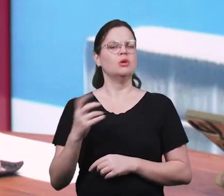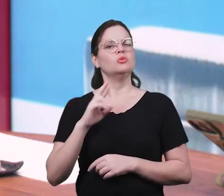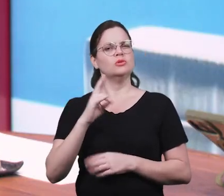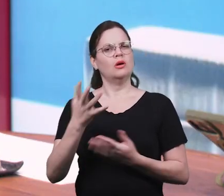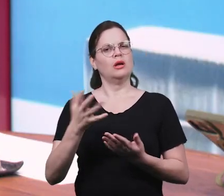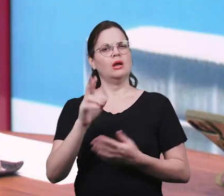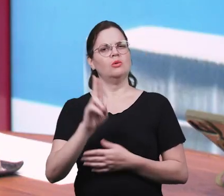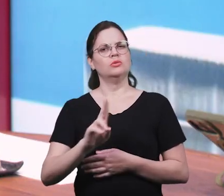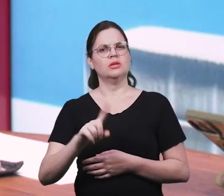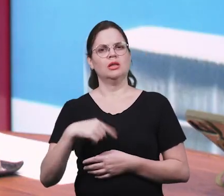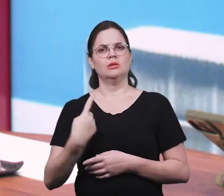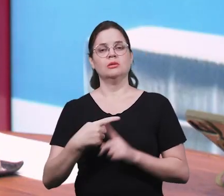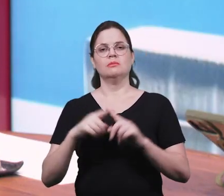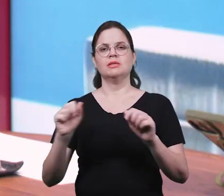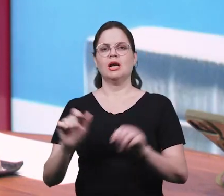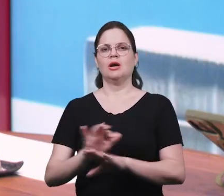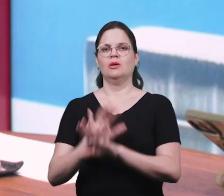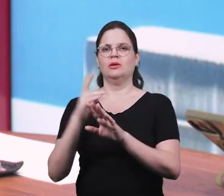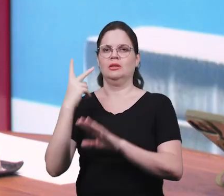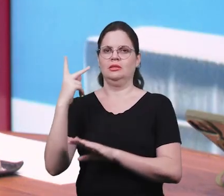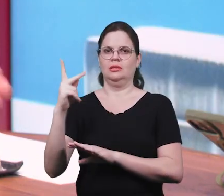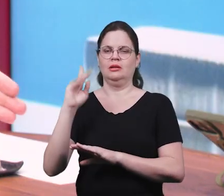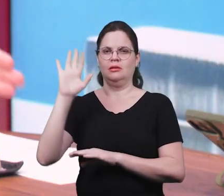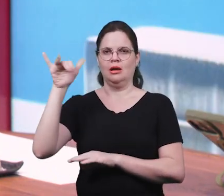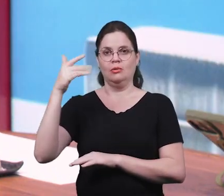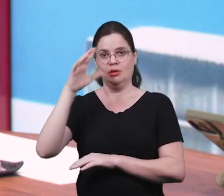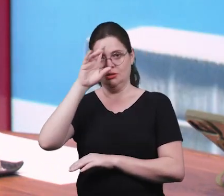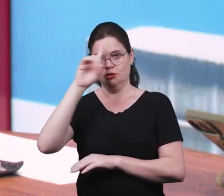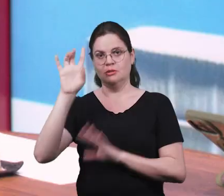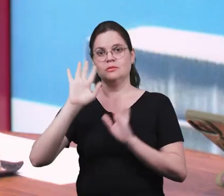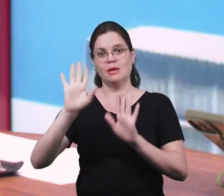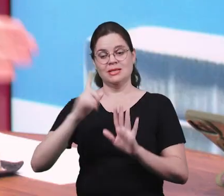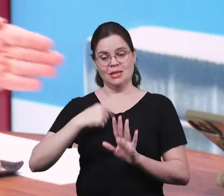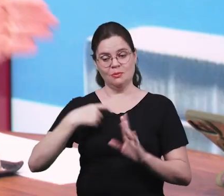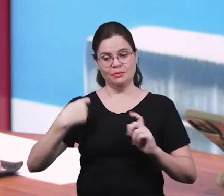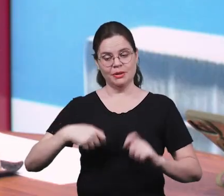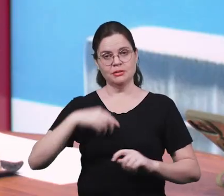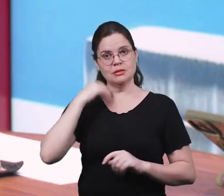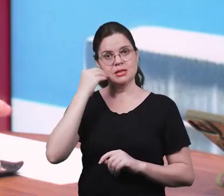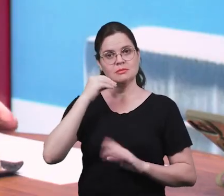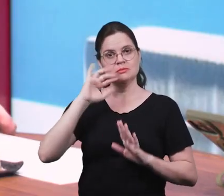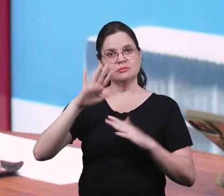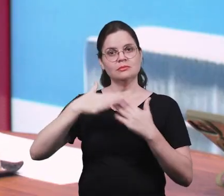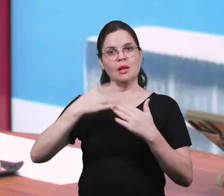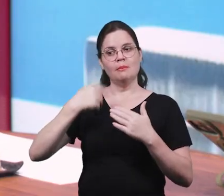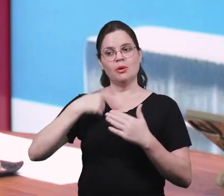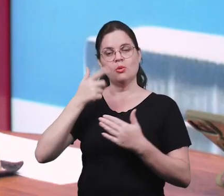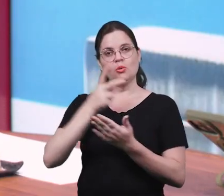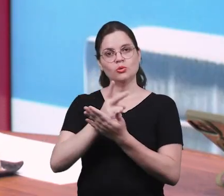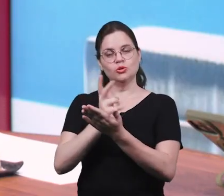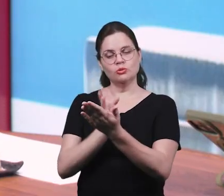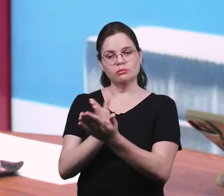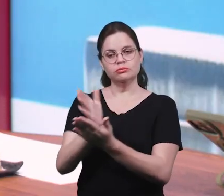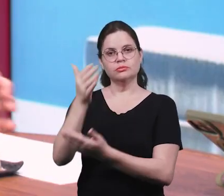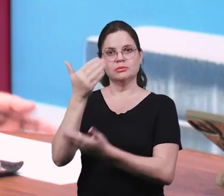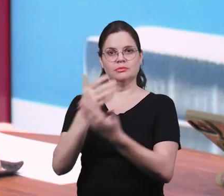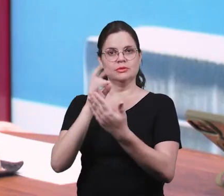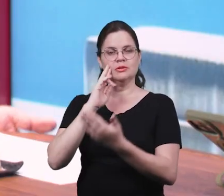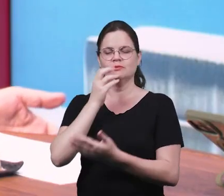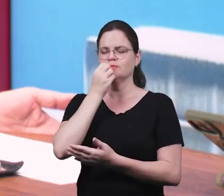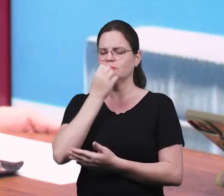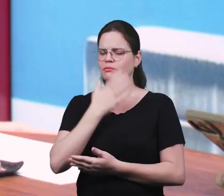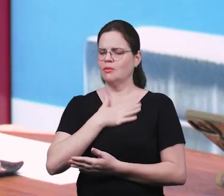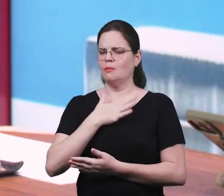honra e glória é de Deus. Mas eu preciso daquelas experiências para eu me manter na presença. E como isso foi bom para o